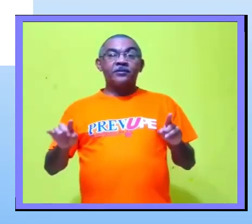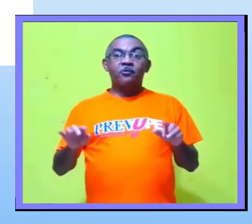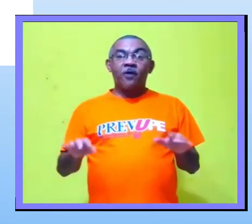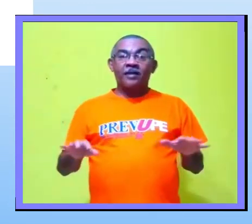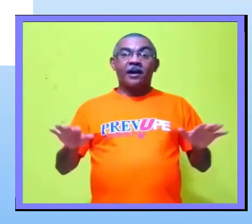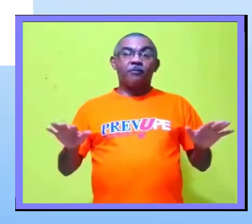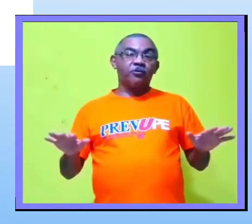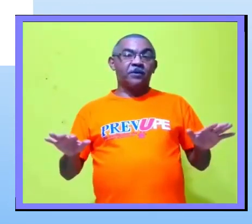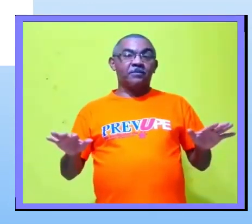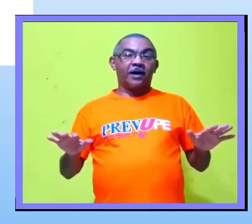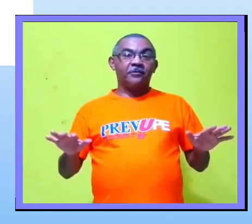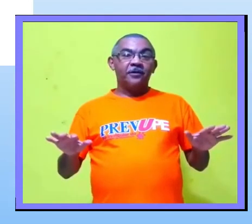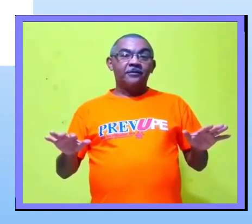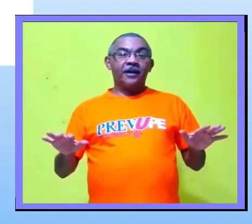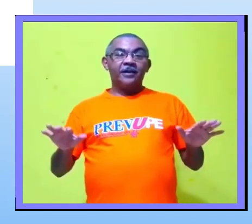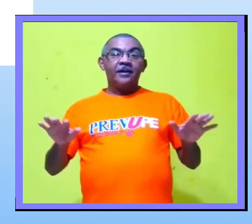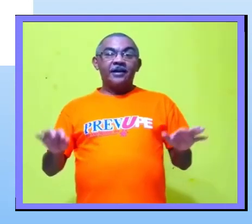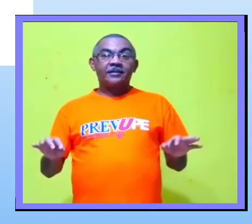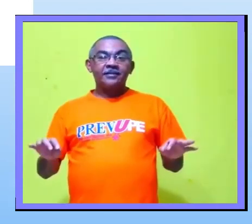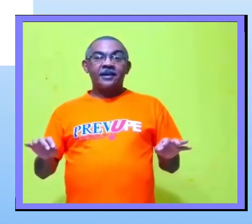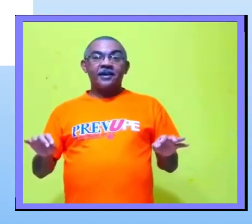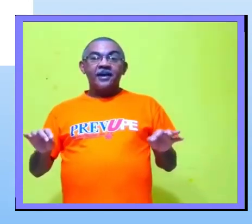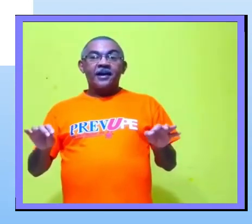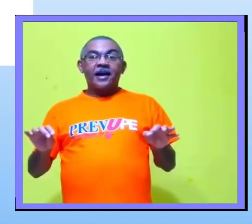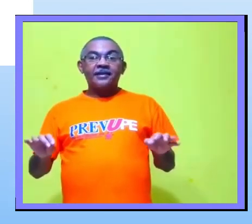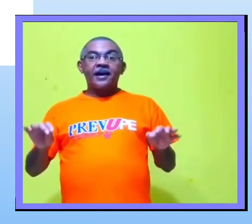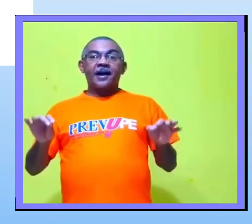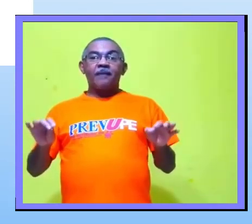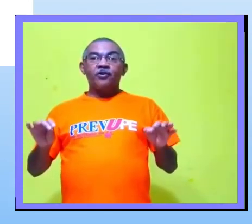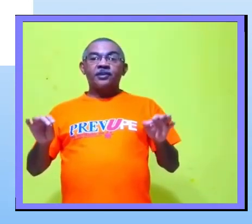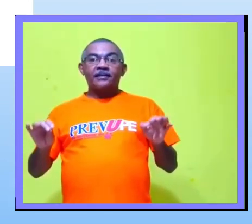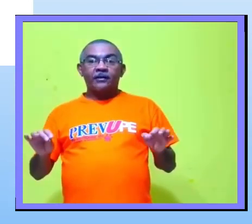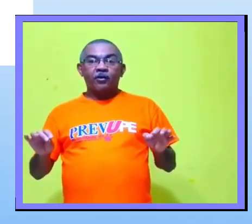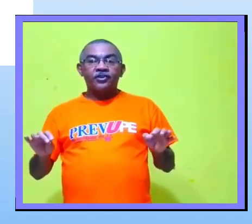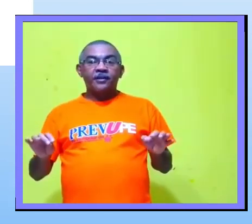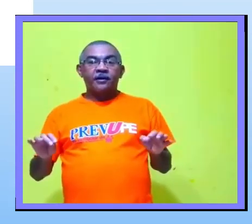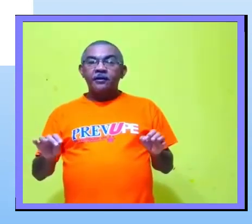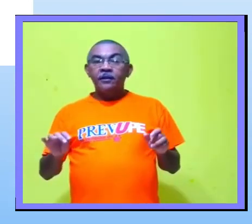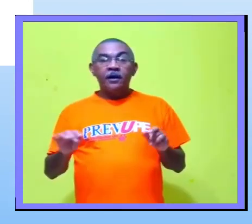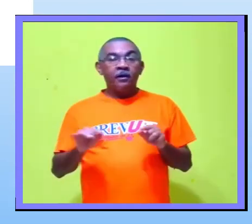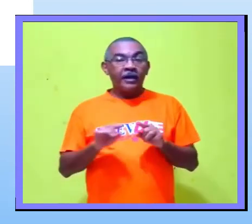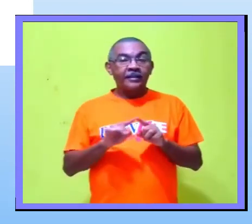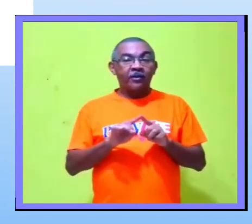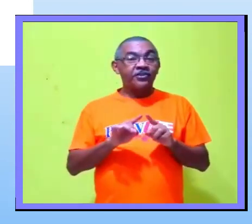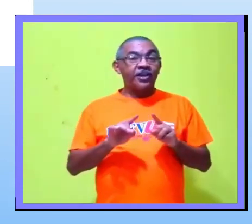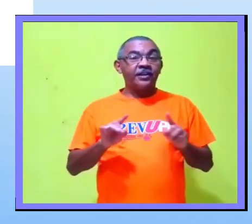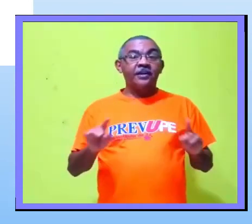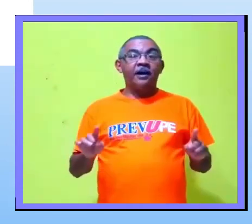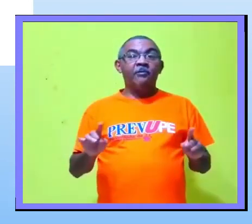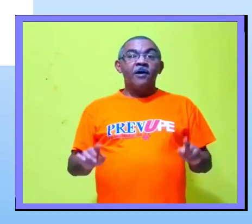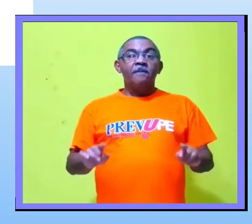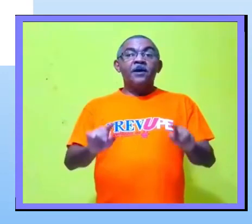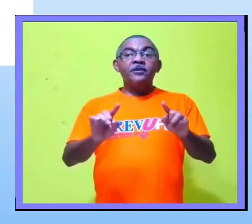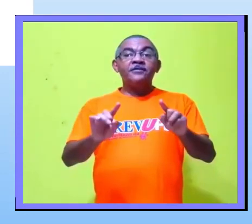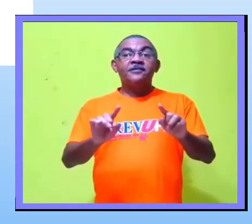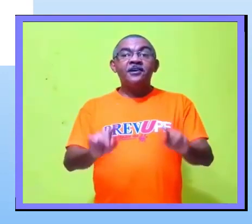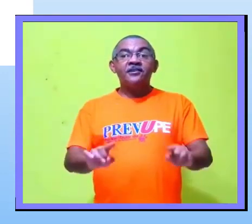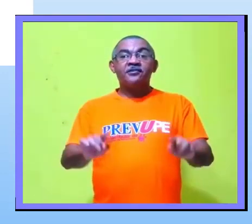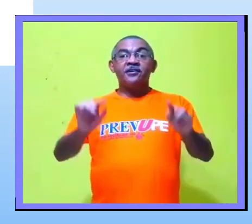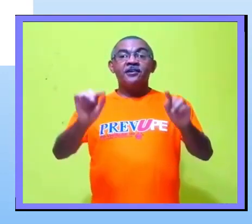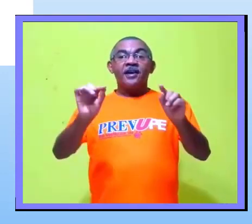temos apenas 4 carbonos primários. Né? Letra C, cadeia carbônica heterogênea? Não, heterogênea não.